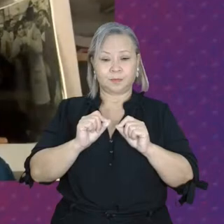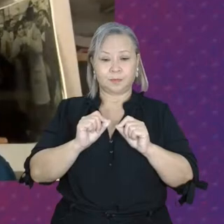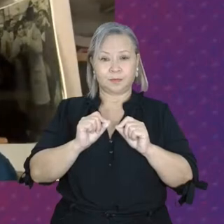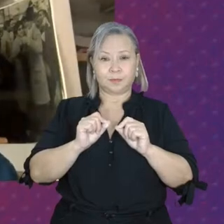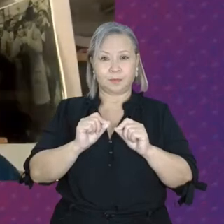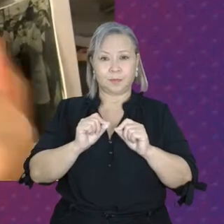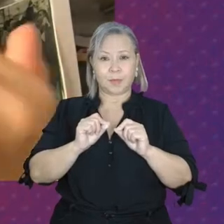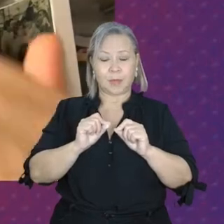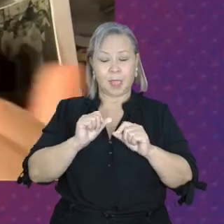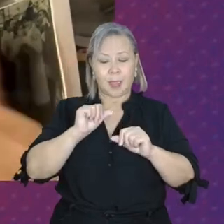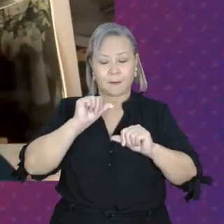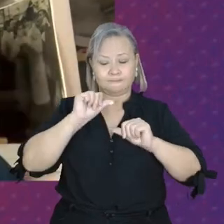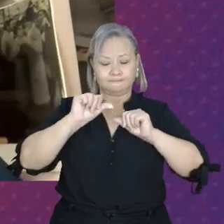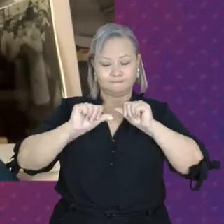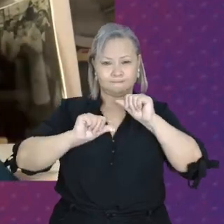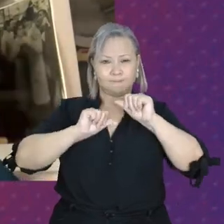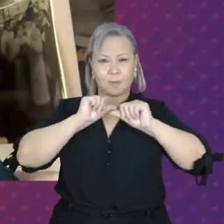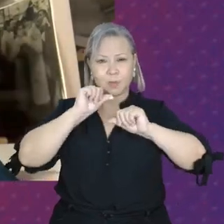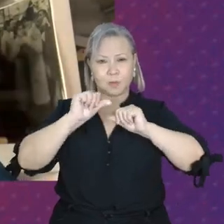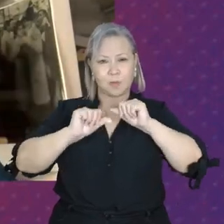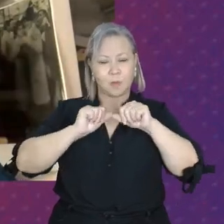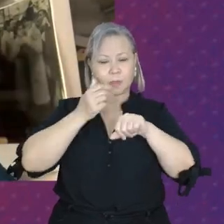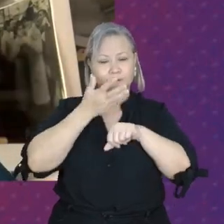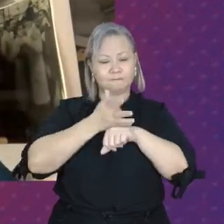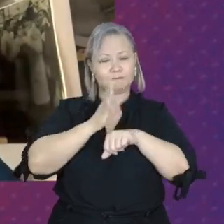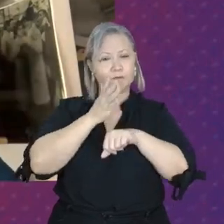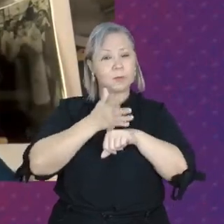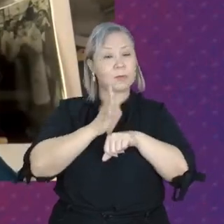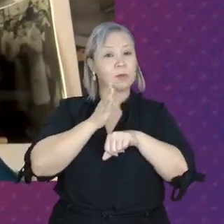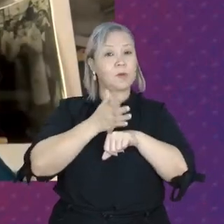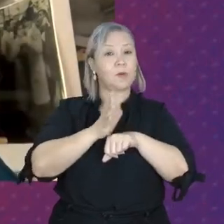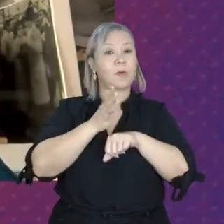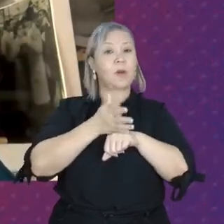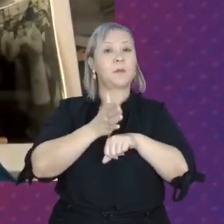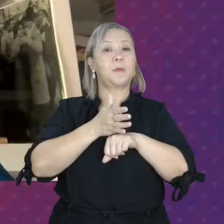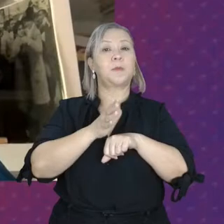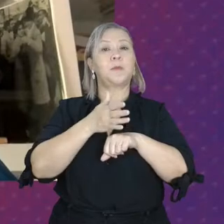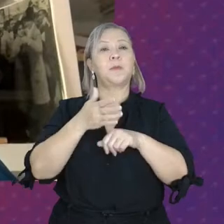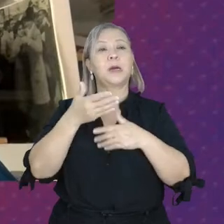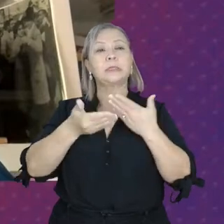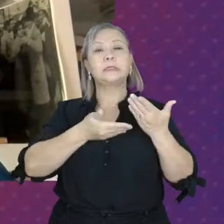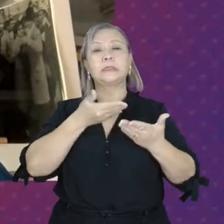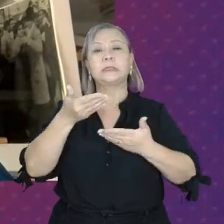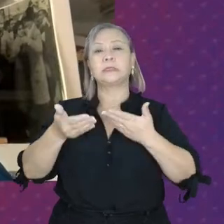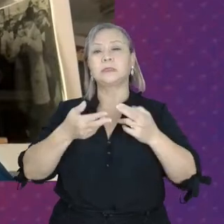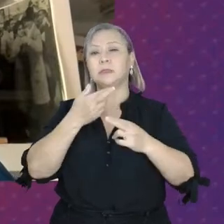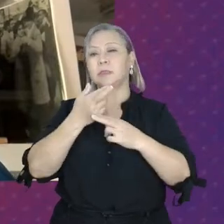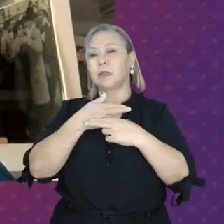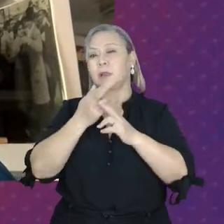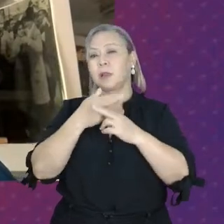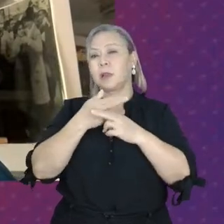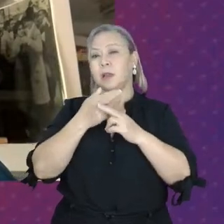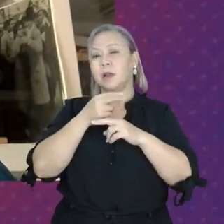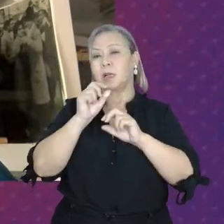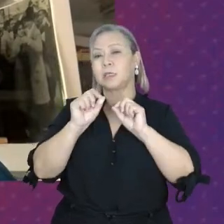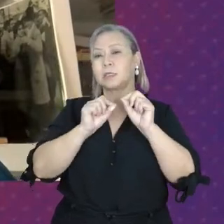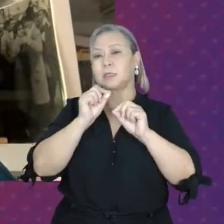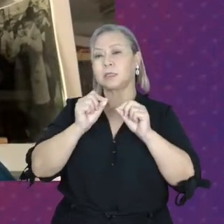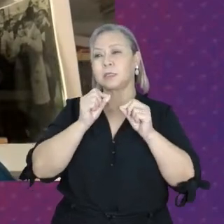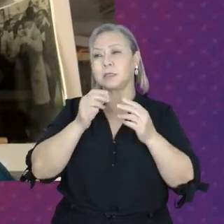a transformação de uma prática que tem a ver, por exemplo, com algo que é